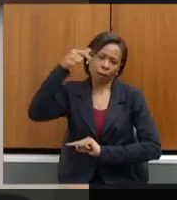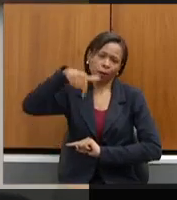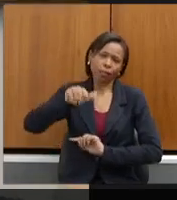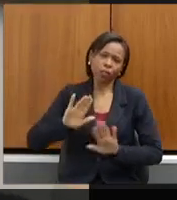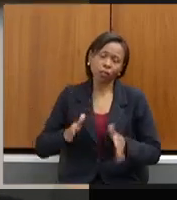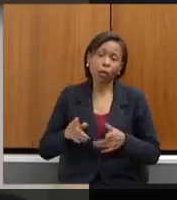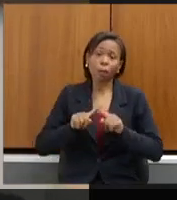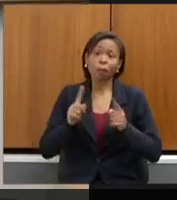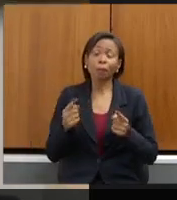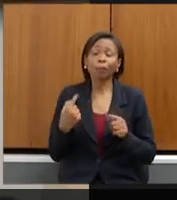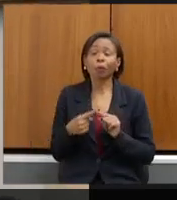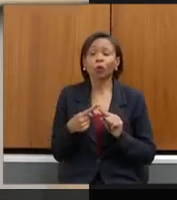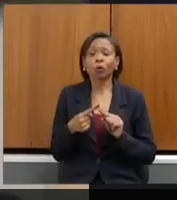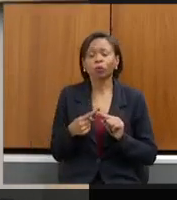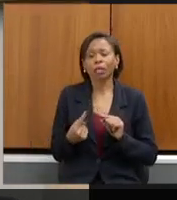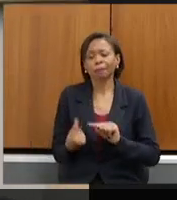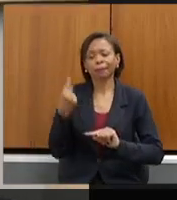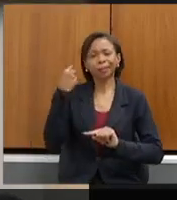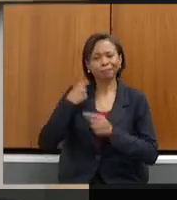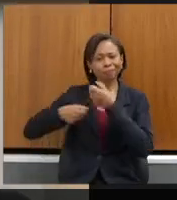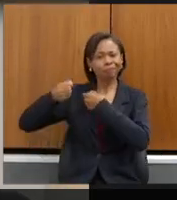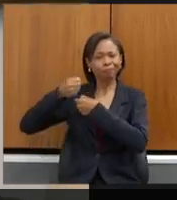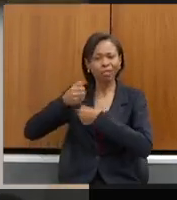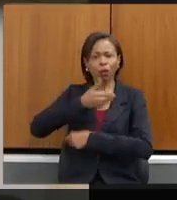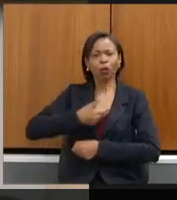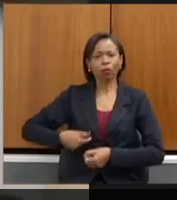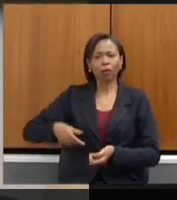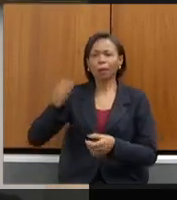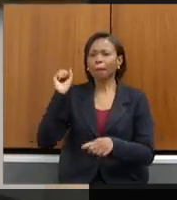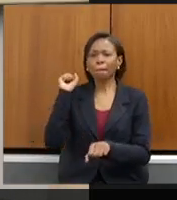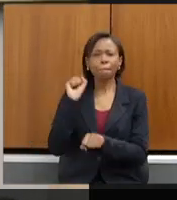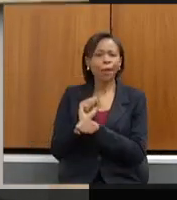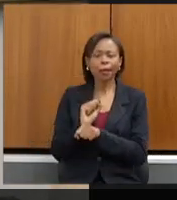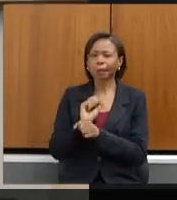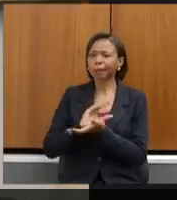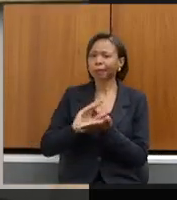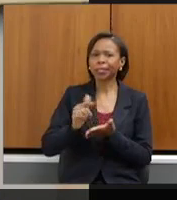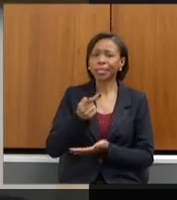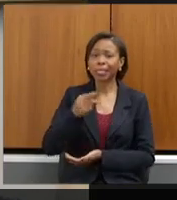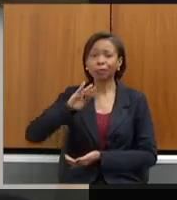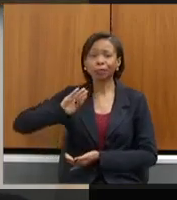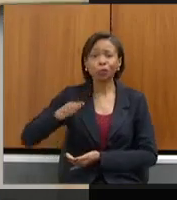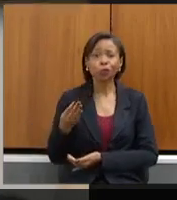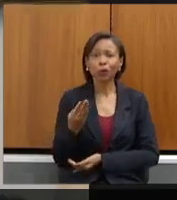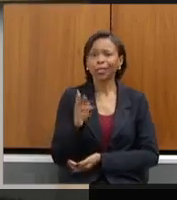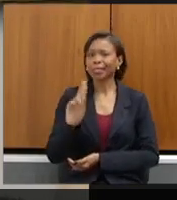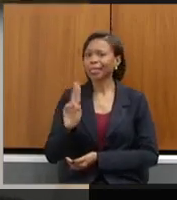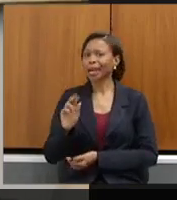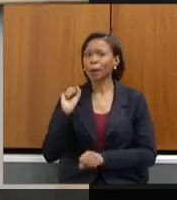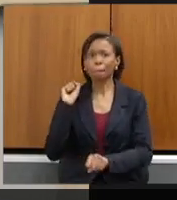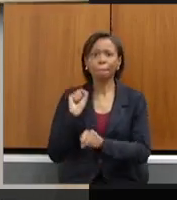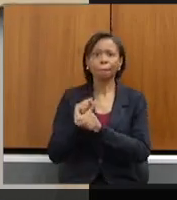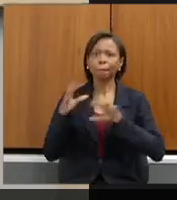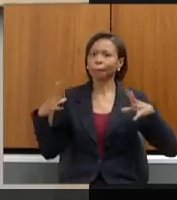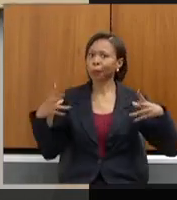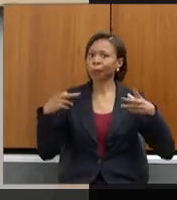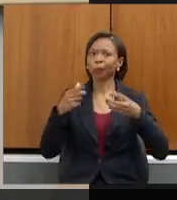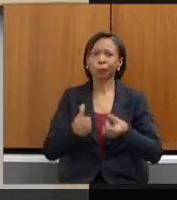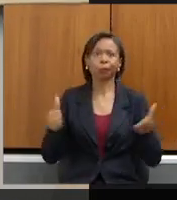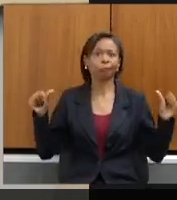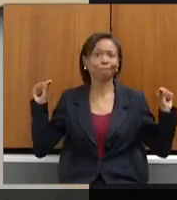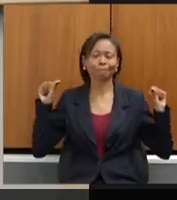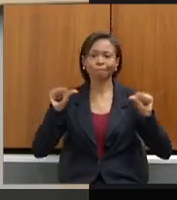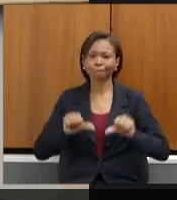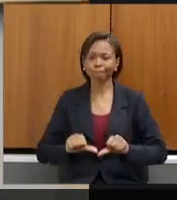aplicar mais de 7 bilhões de reais não é parou Praticamente todo foi uma tragédia né